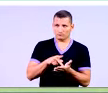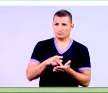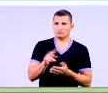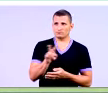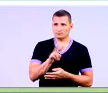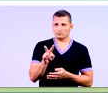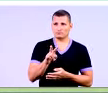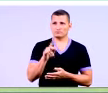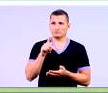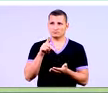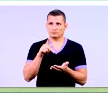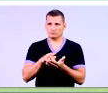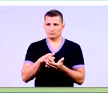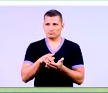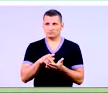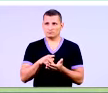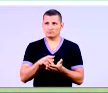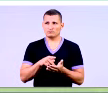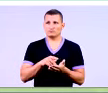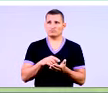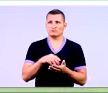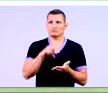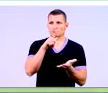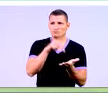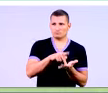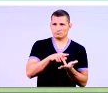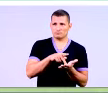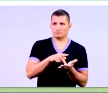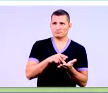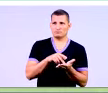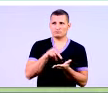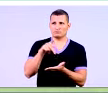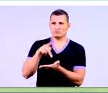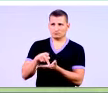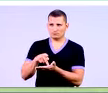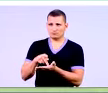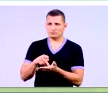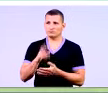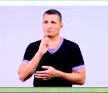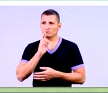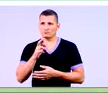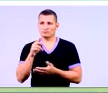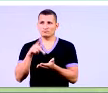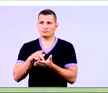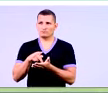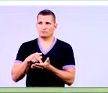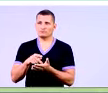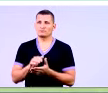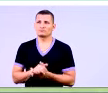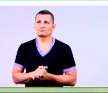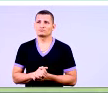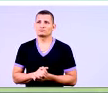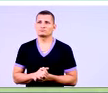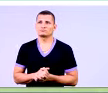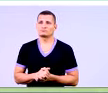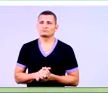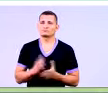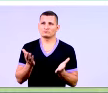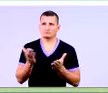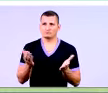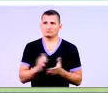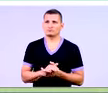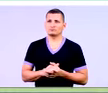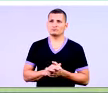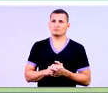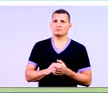seja é verdadeiro e é verdadeiro automaticamente eu tenho com o resultado verdadeiro agora uma verdadeira